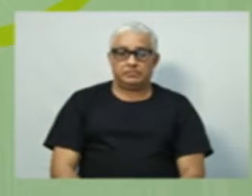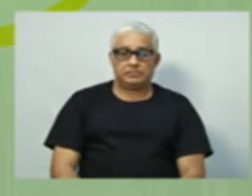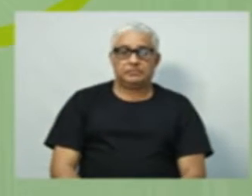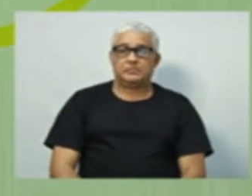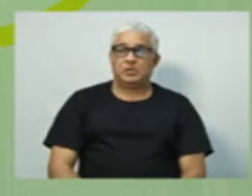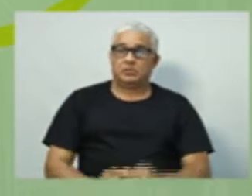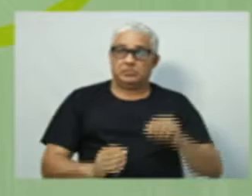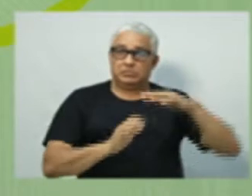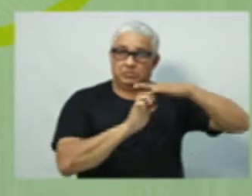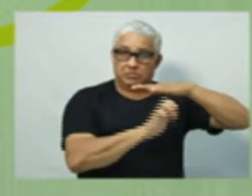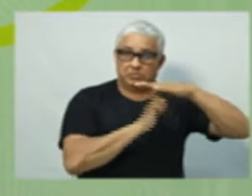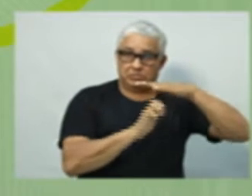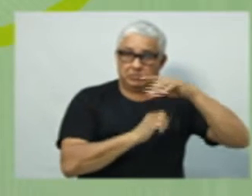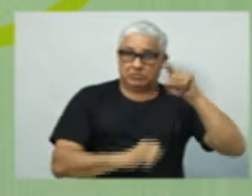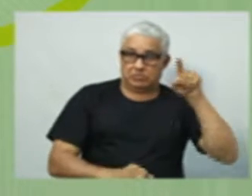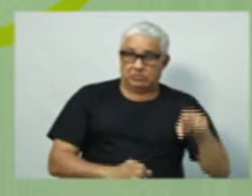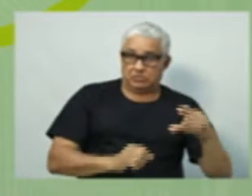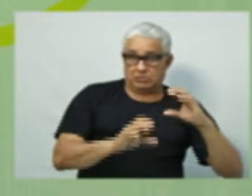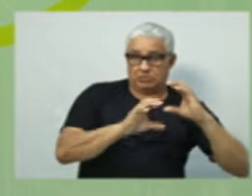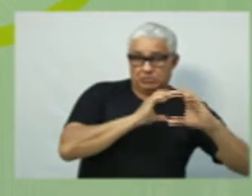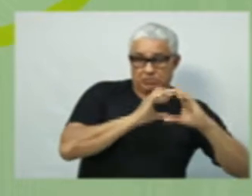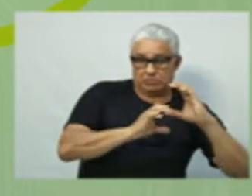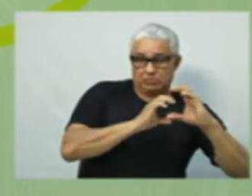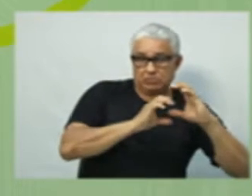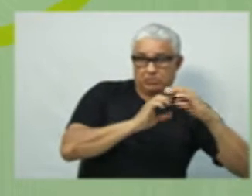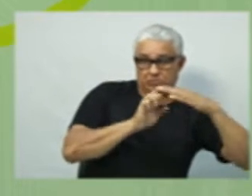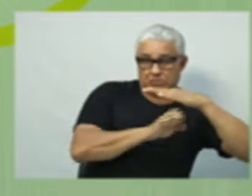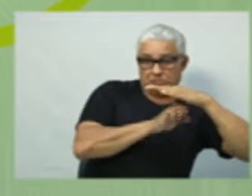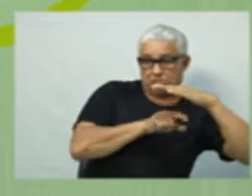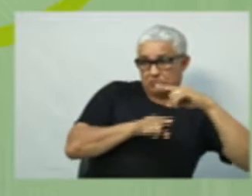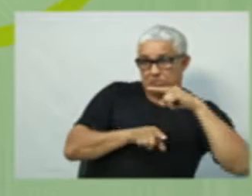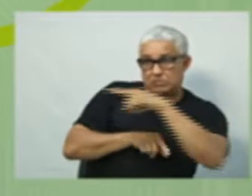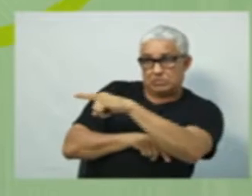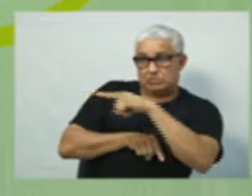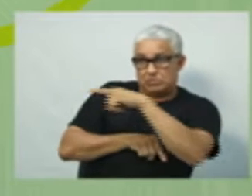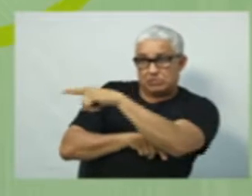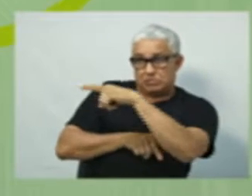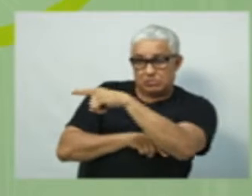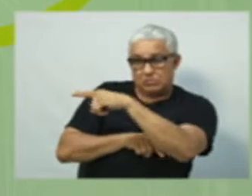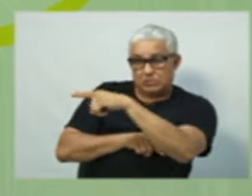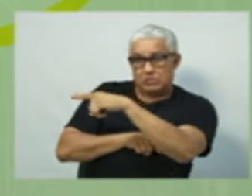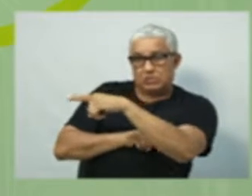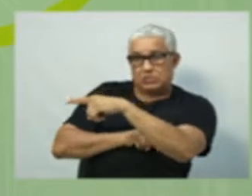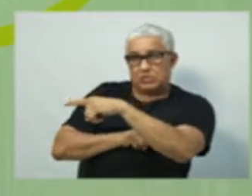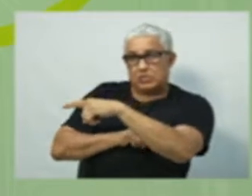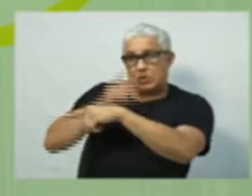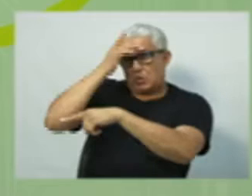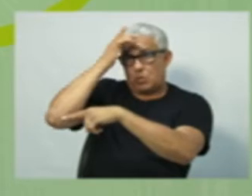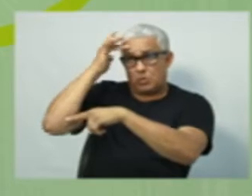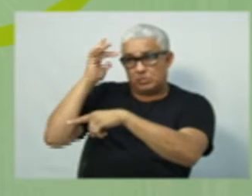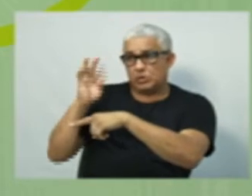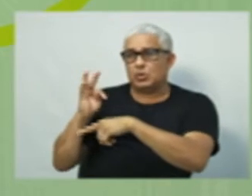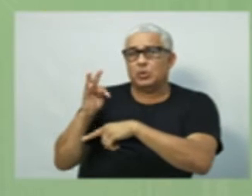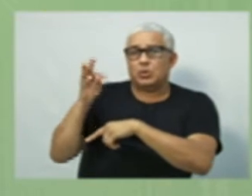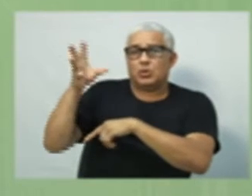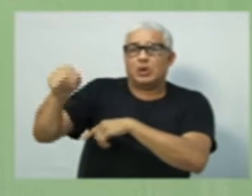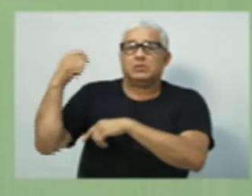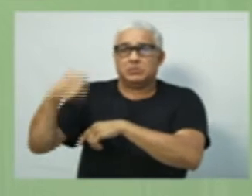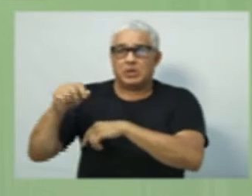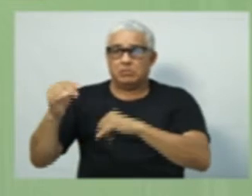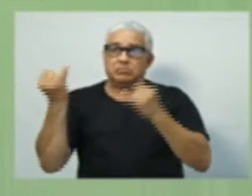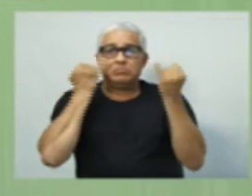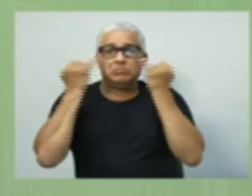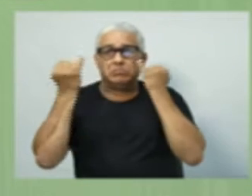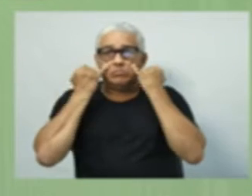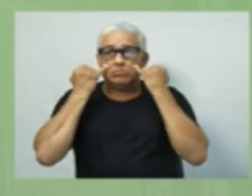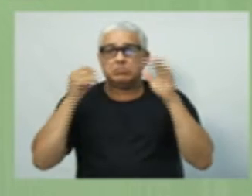empresa ele é uma comunicação da empresa com todo o público que precisa de informação sobre